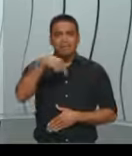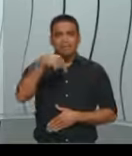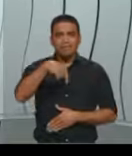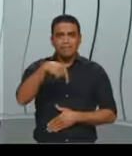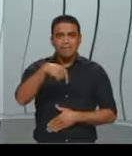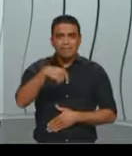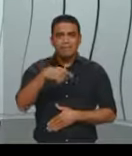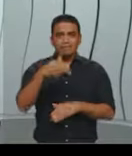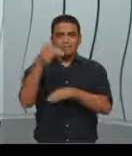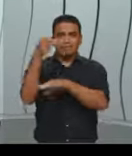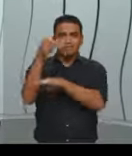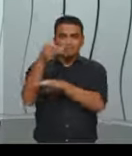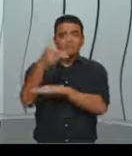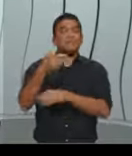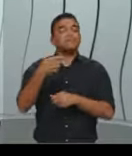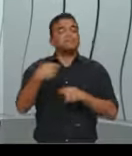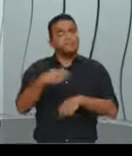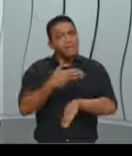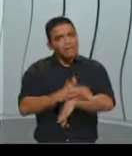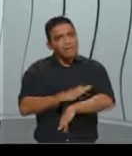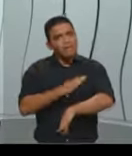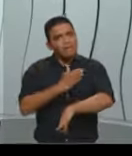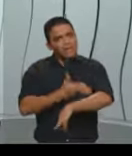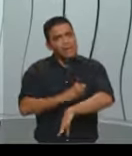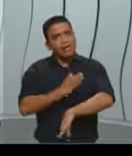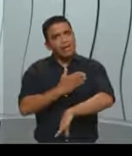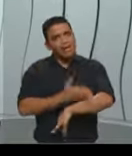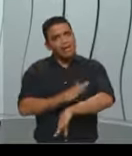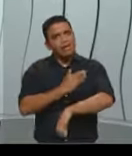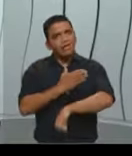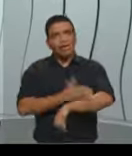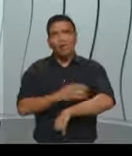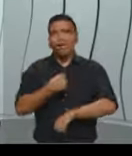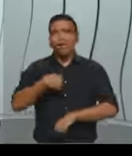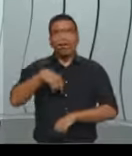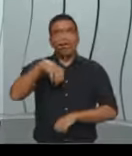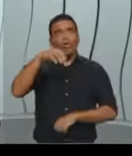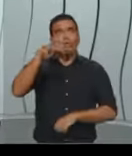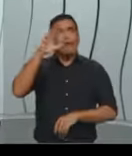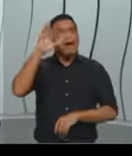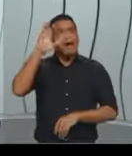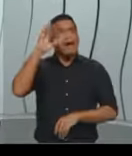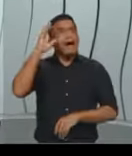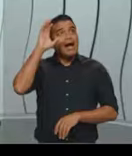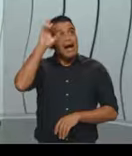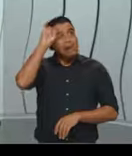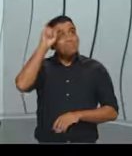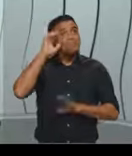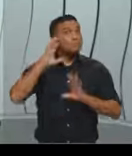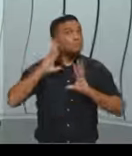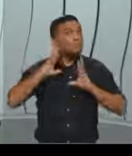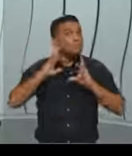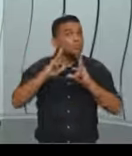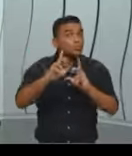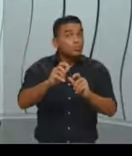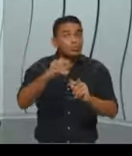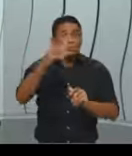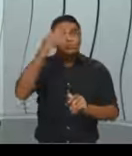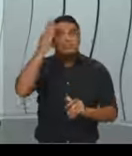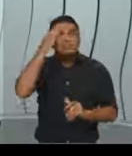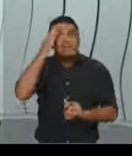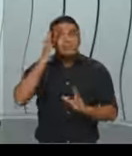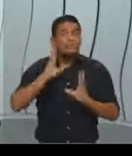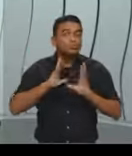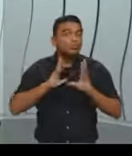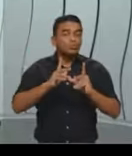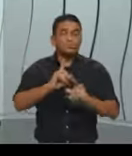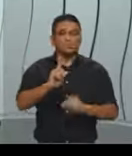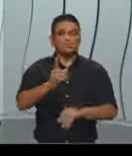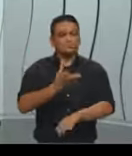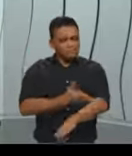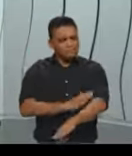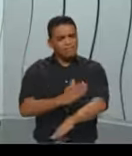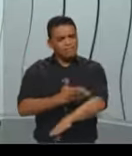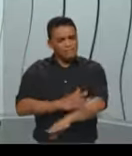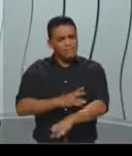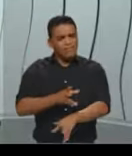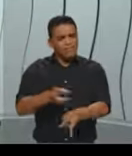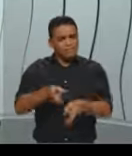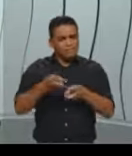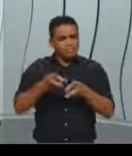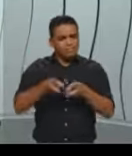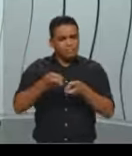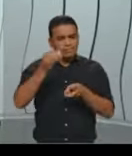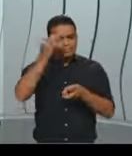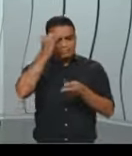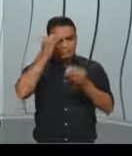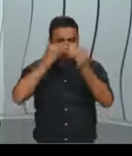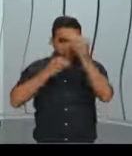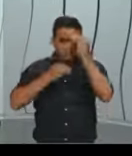fala, é treino. Eu não cheguei aqui e falei, eu sei tudo. Não. A gente vai praticando tanto que a gente acaba guardando.